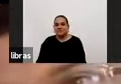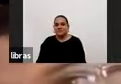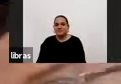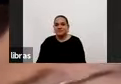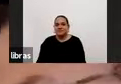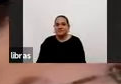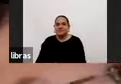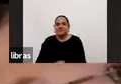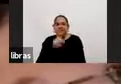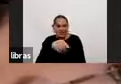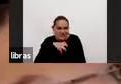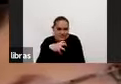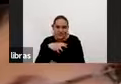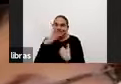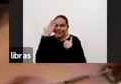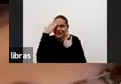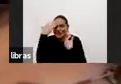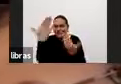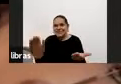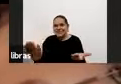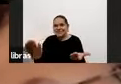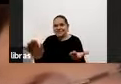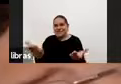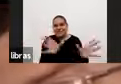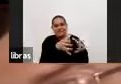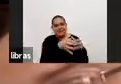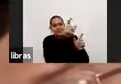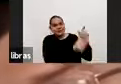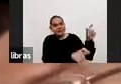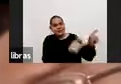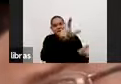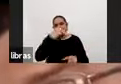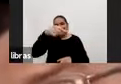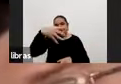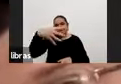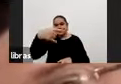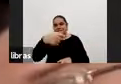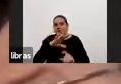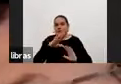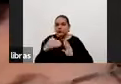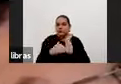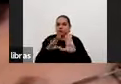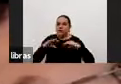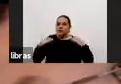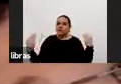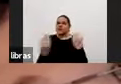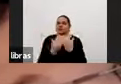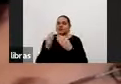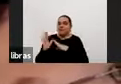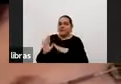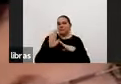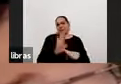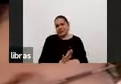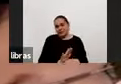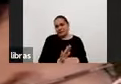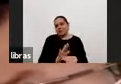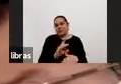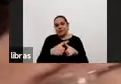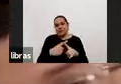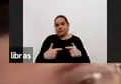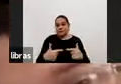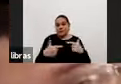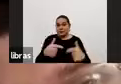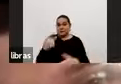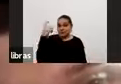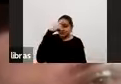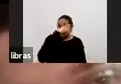É uma forma de agradecimento aí do 747, né, ao apoio da comunidade na luta, né? Foi uma luta bem dura, né?